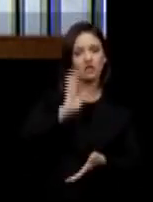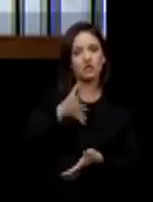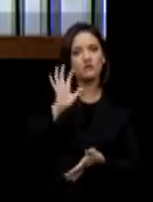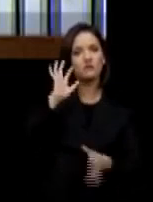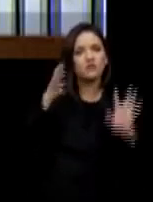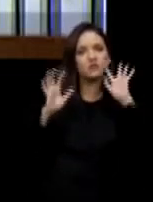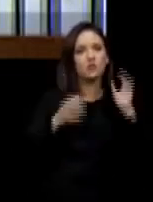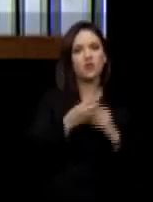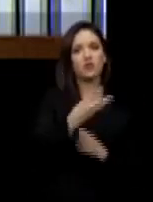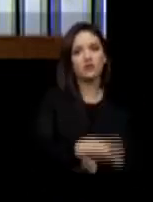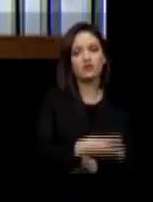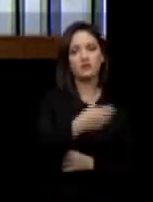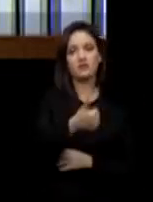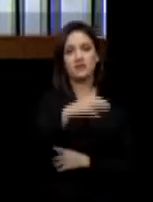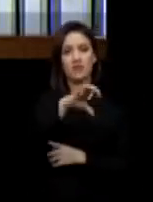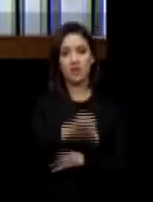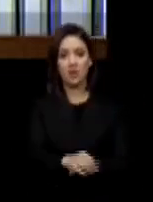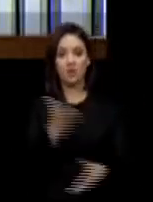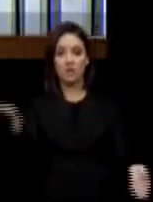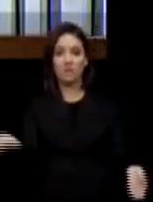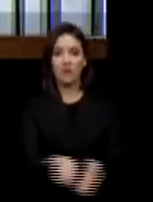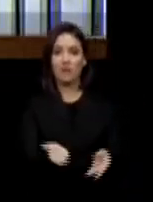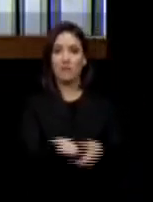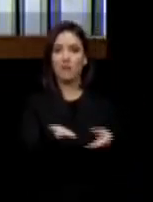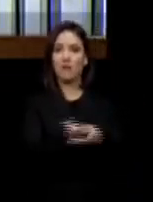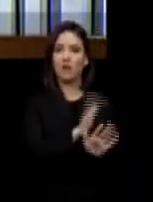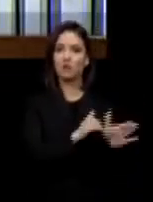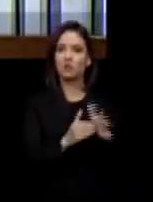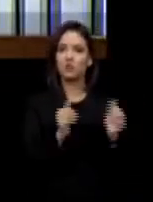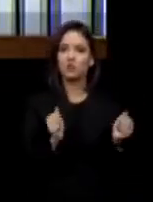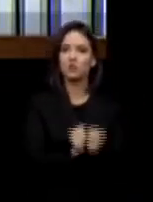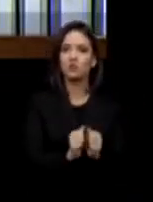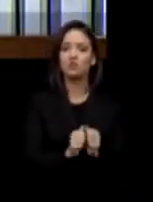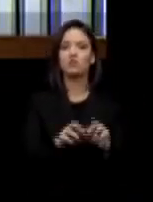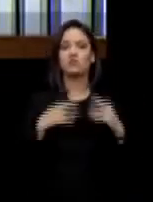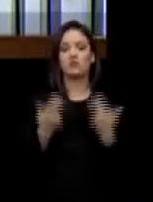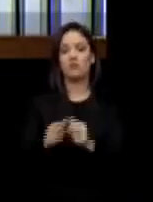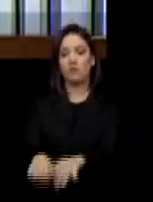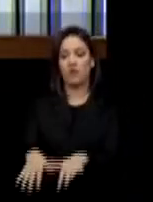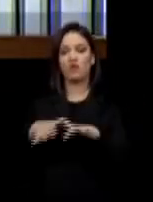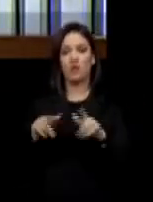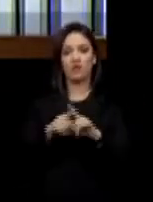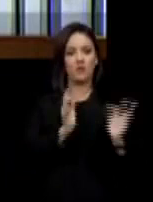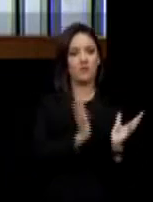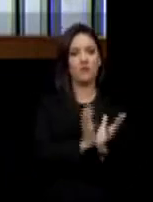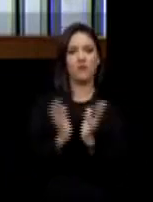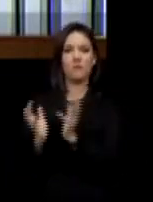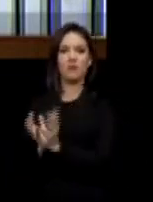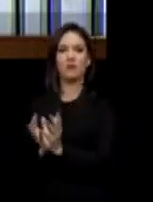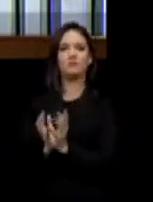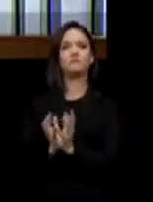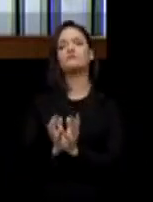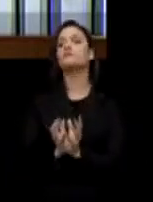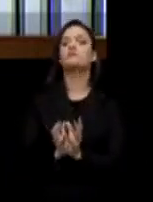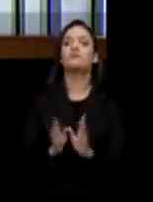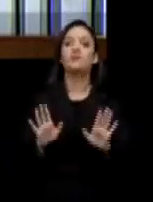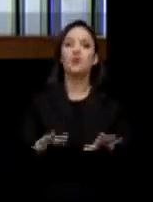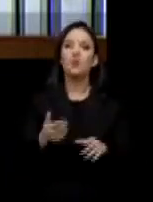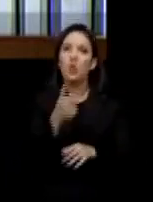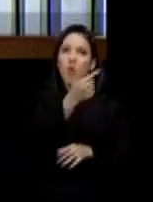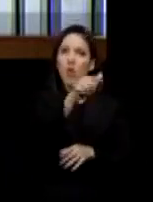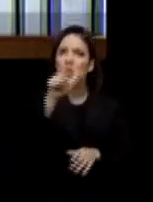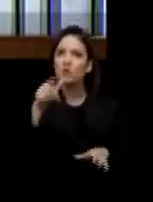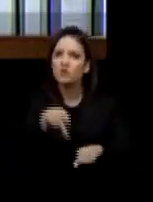3.319 processos colegiadamente, em sessões do plenário e das turmas. E, repito, não há Suprema Corte no